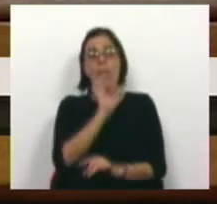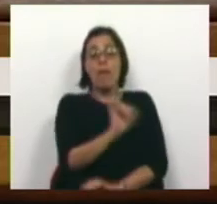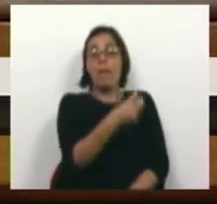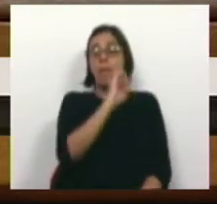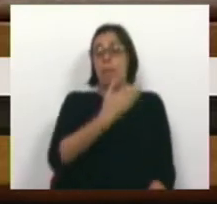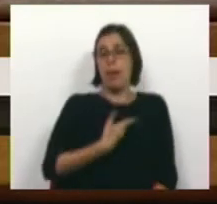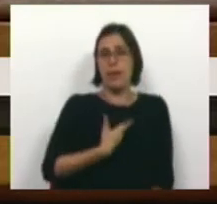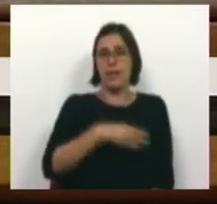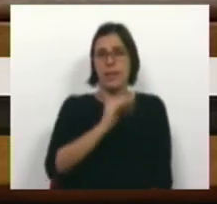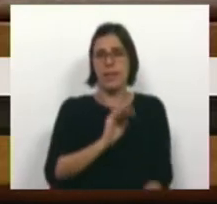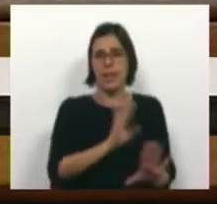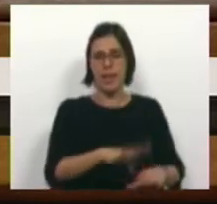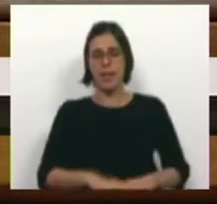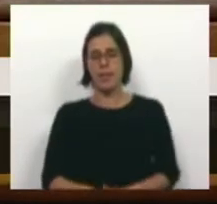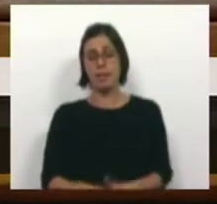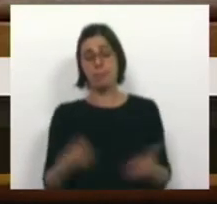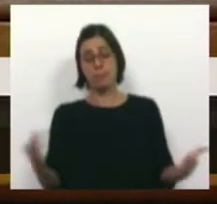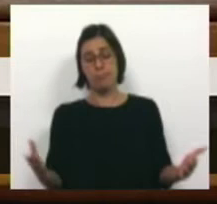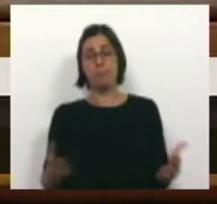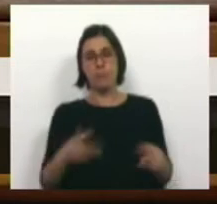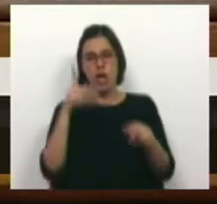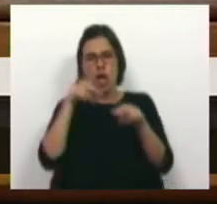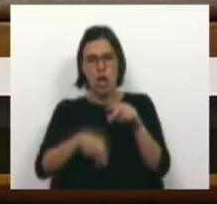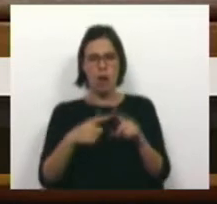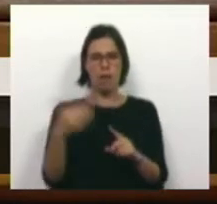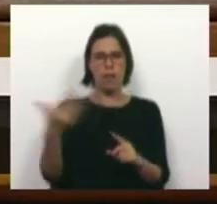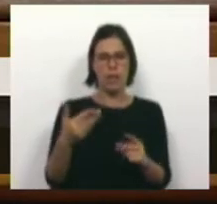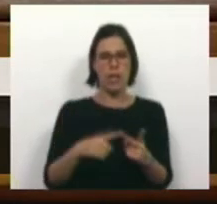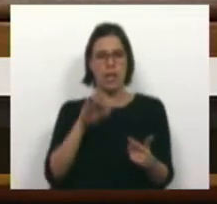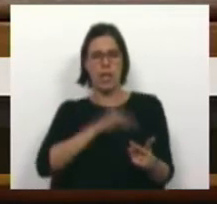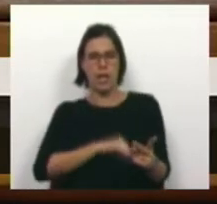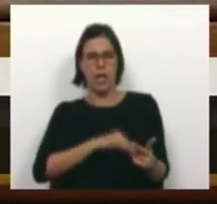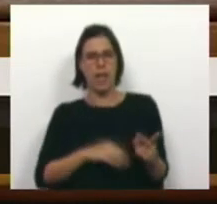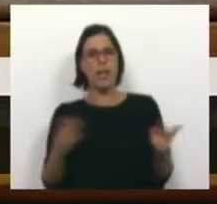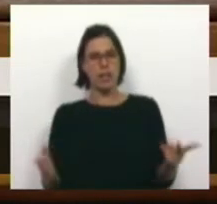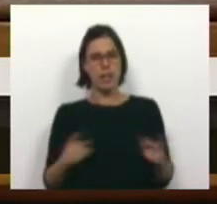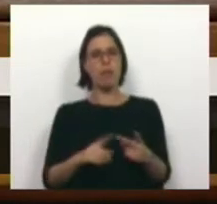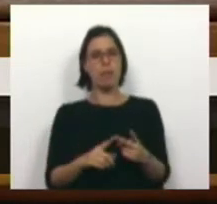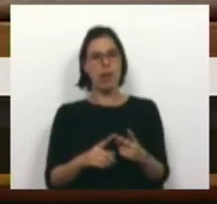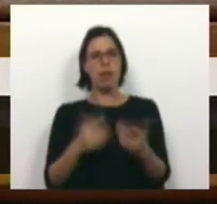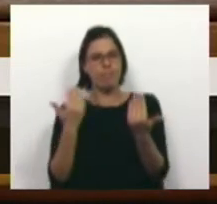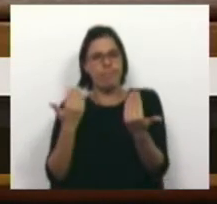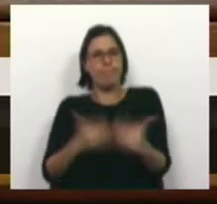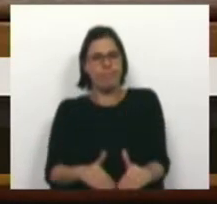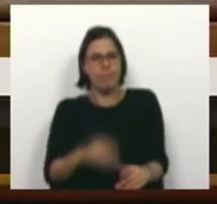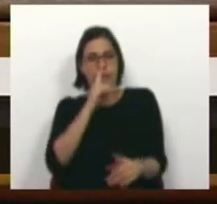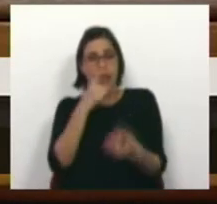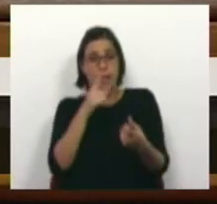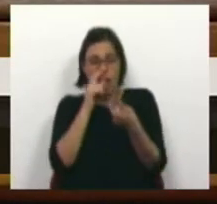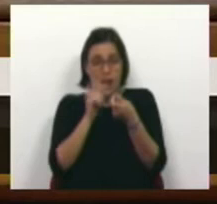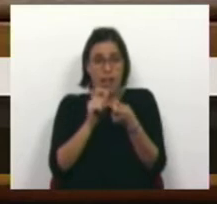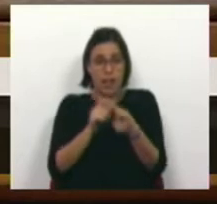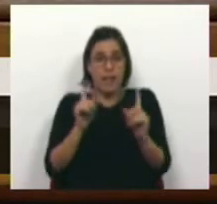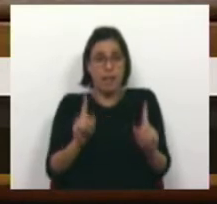PSD e do CDS. Foi de cortes nos direitos e nos rendimentos já tão limitados de quem tem